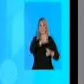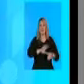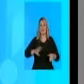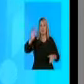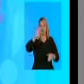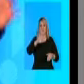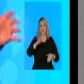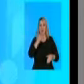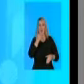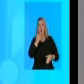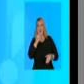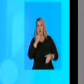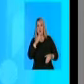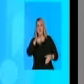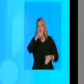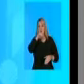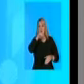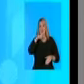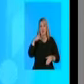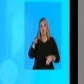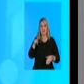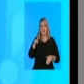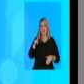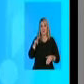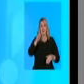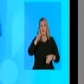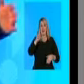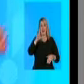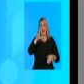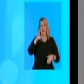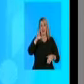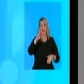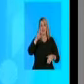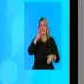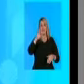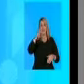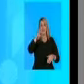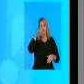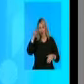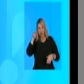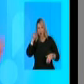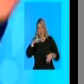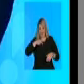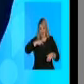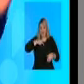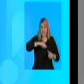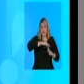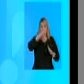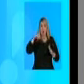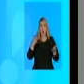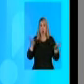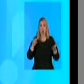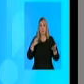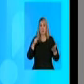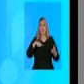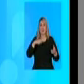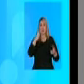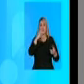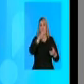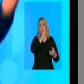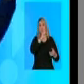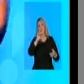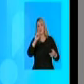Se alimentava ele e a mãe dele de um vale-refeição durante a semana inteira. Hoje em dia, o sujeito tem 200 bilhões de reais na conta